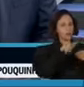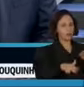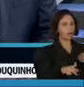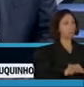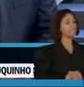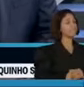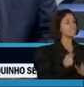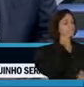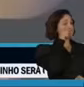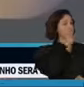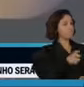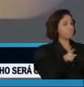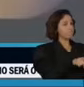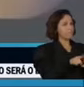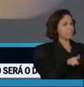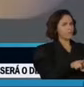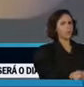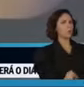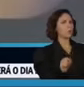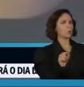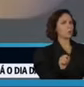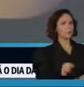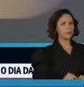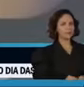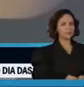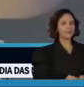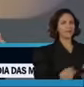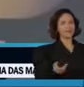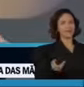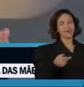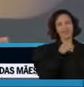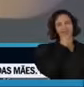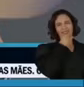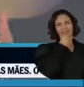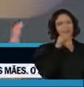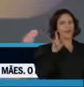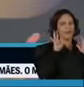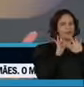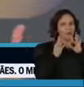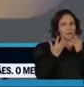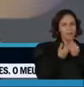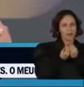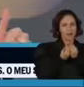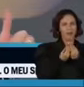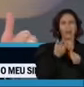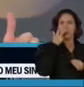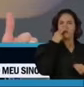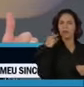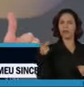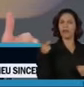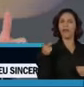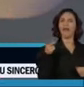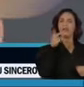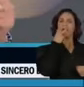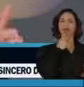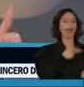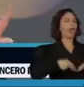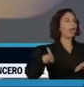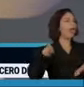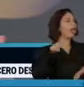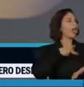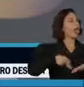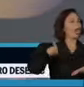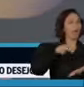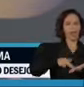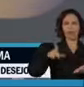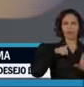coisa interessante, um é como a gente diz, né? Como a família Bolsonaro é teflon. Nenhuma dessas acusações, assim, tem pessoas